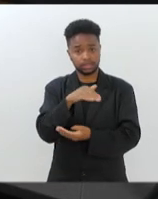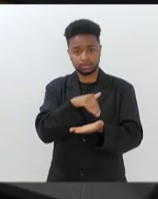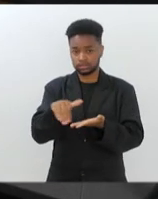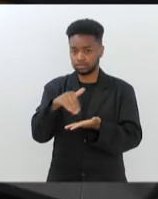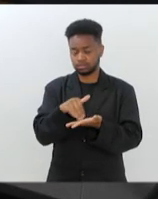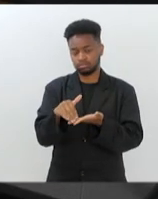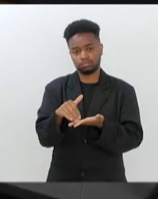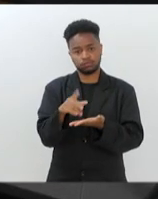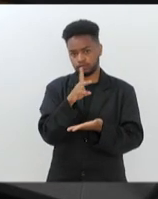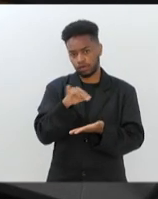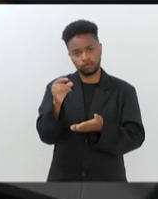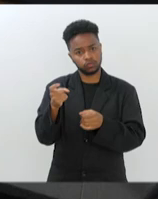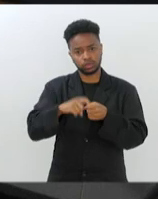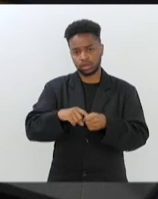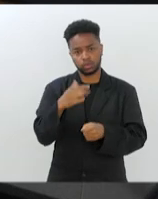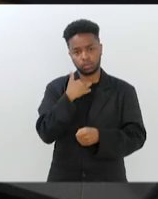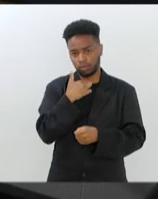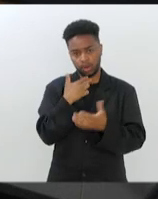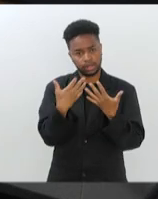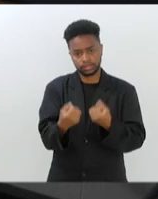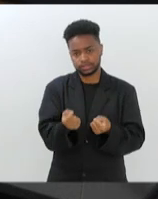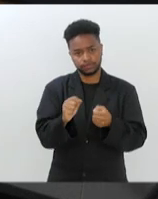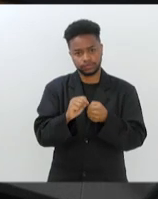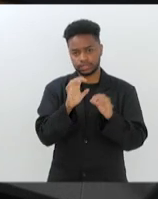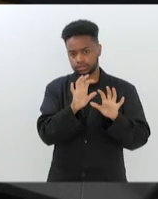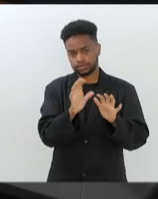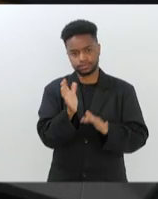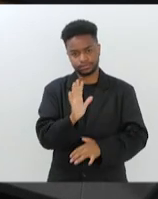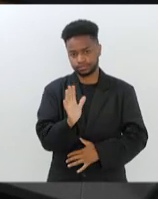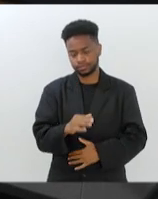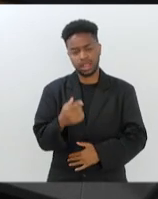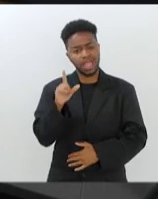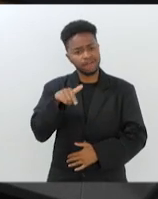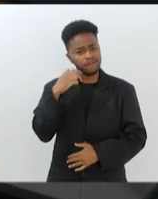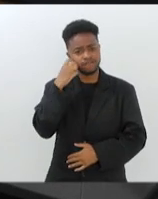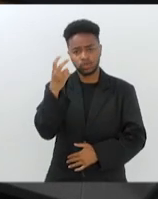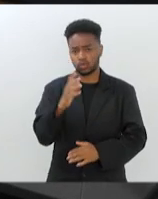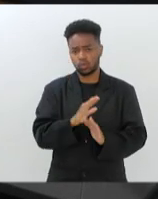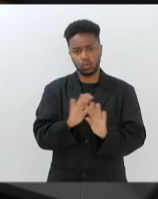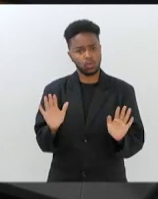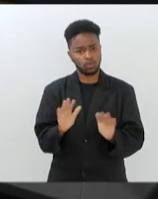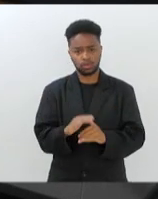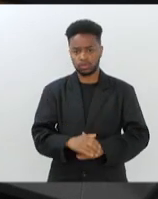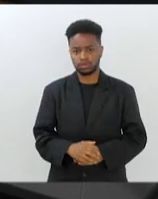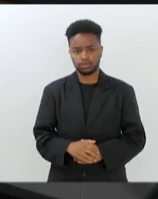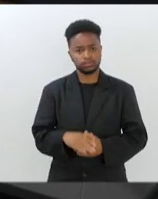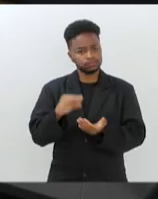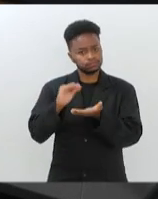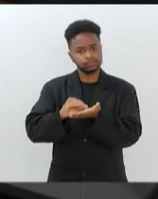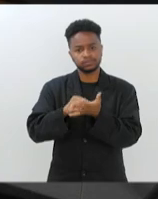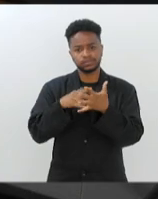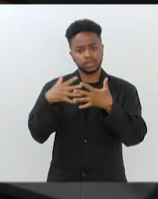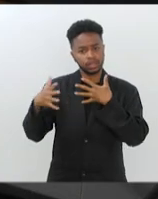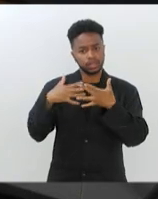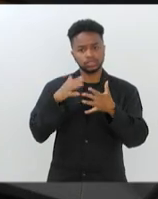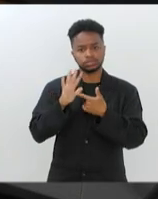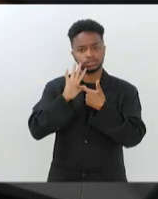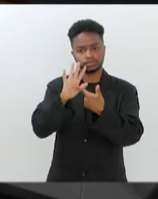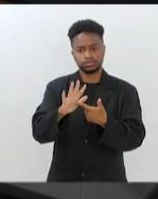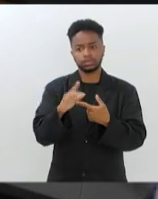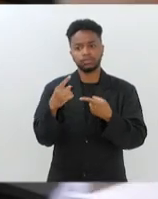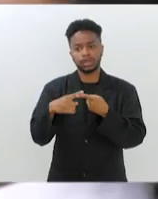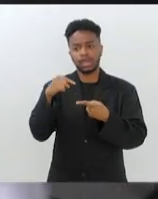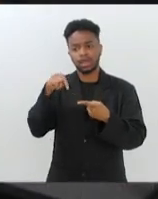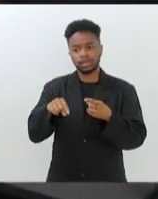cara é inaceitável o que vem acontecendo Deputado Não não é uma vergonha Total falta de Transparência eu acho que essa casa tem um compromisso com